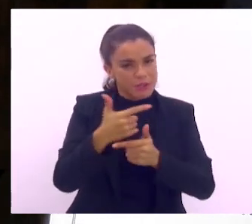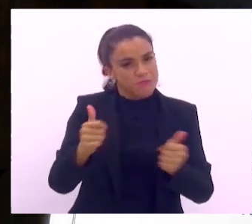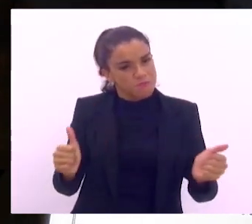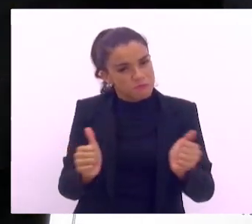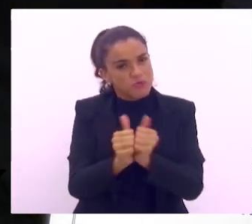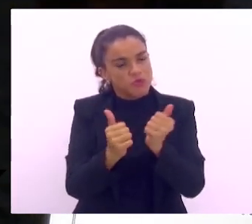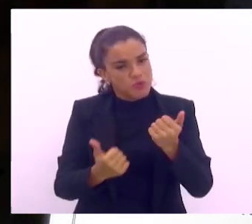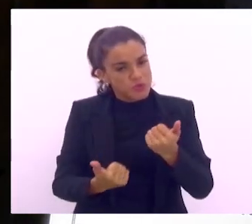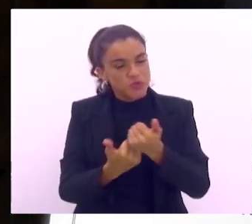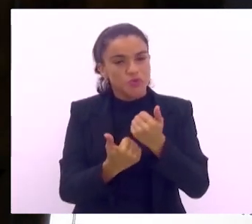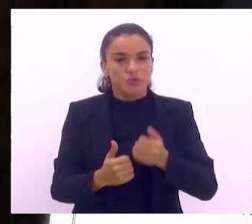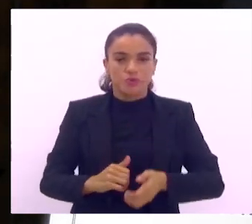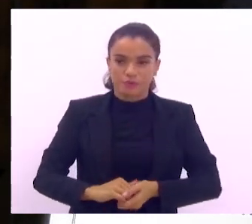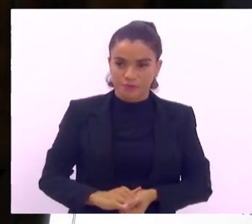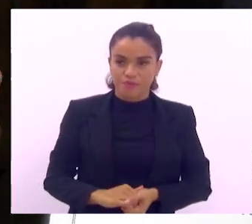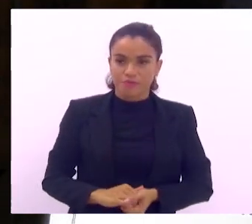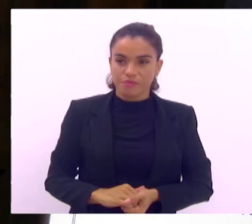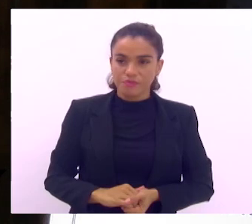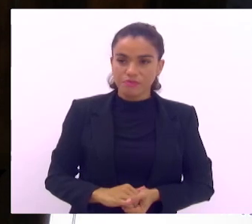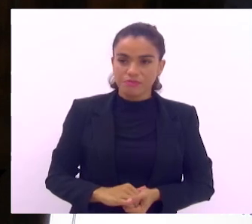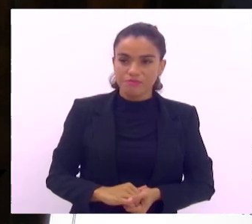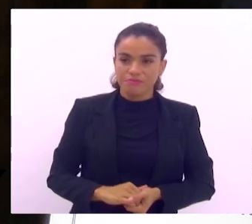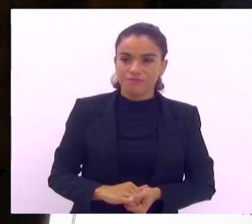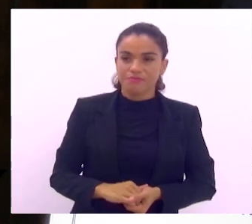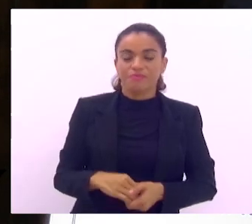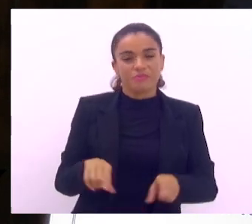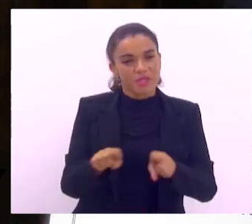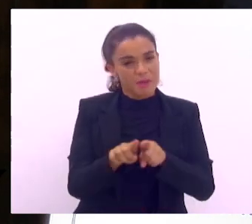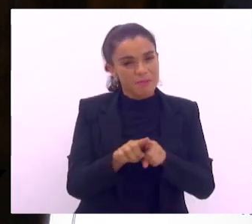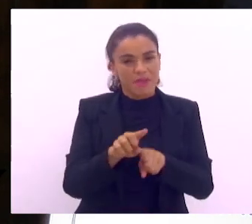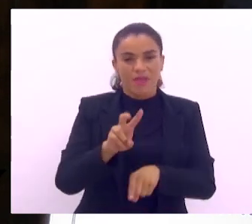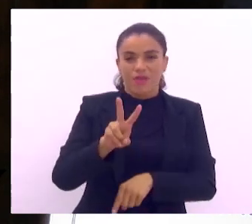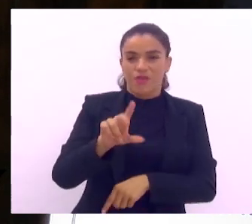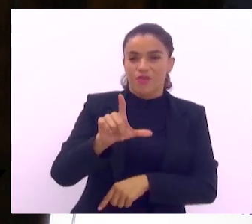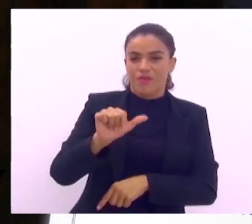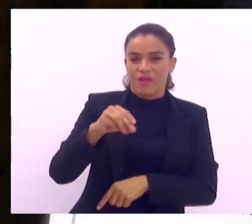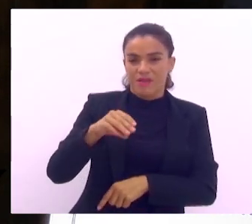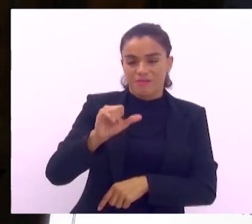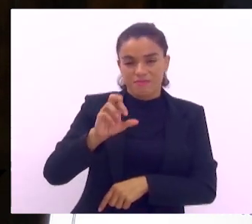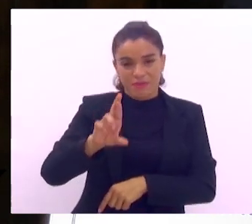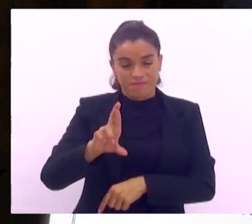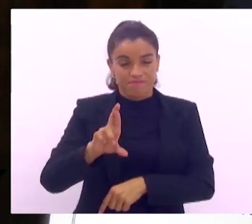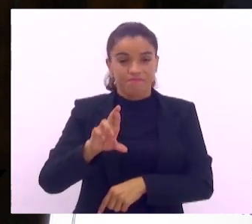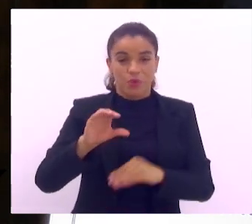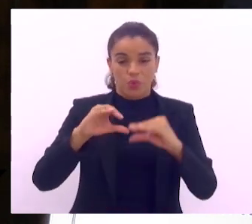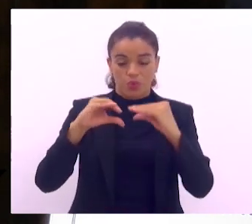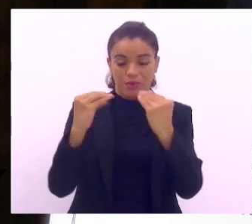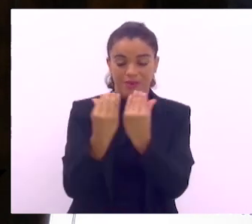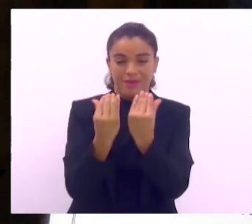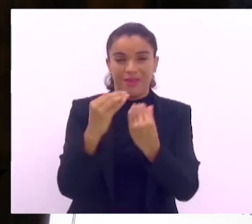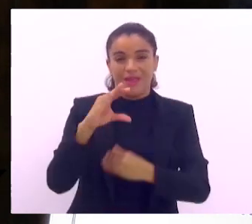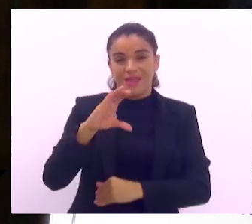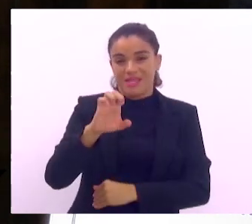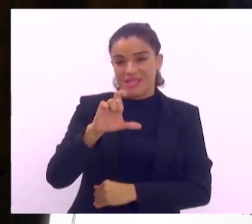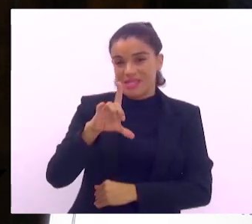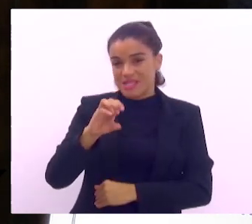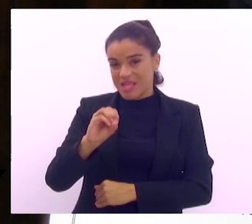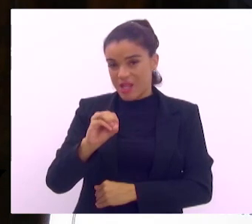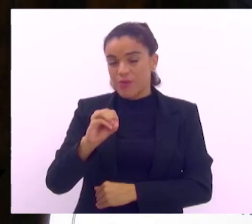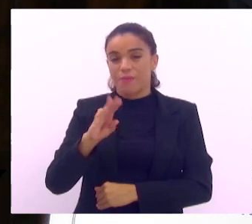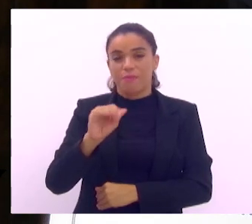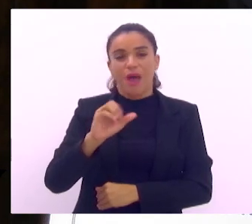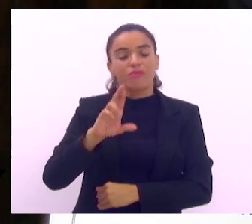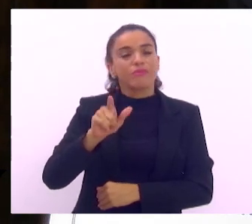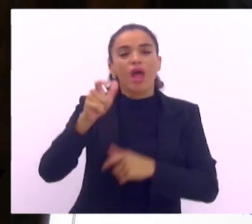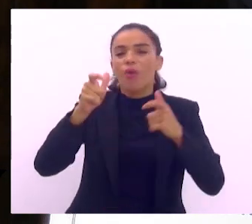isso. E, como disse o Vlamir, o Célio de Barros é um templo do atletismo. Então, para quem